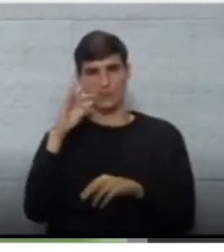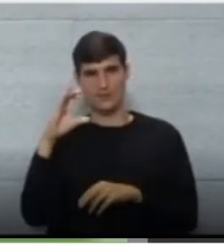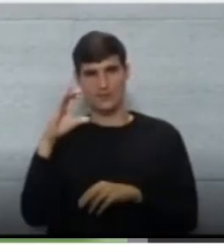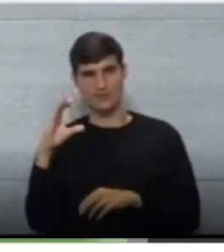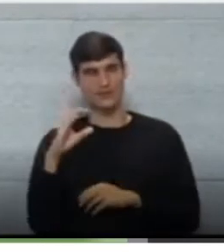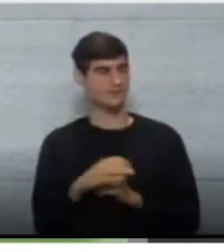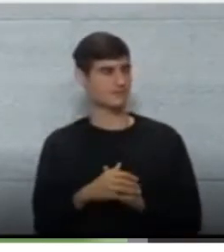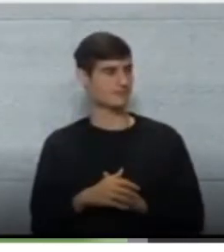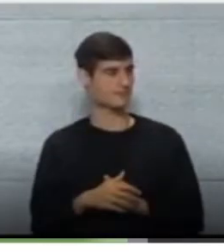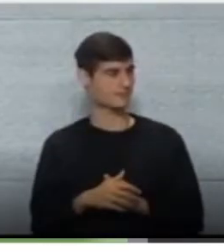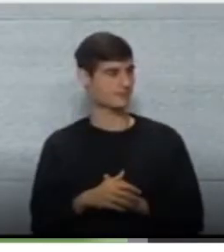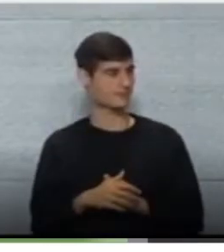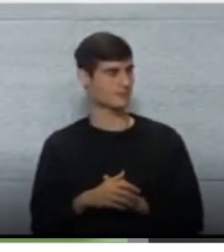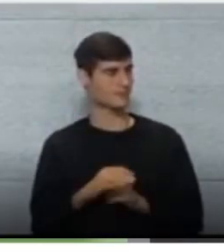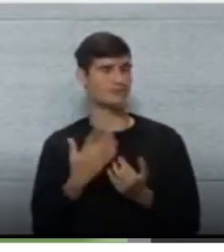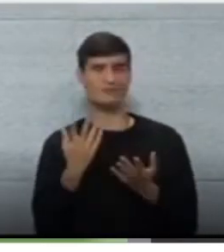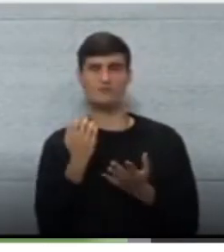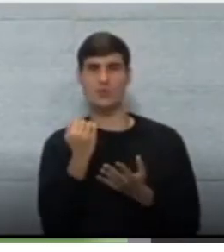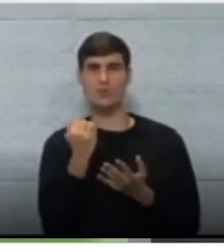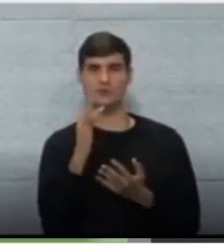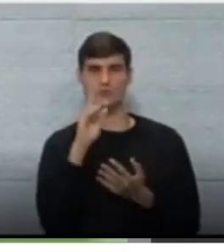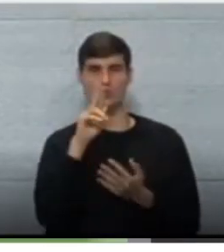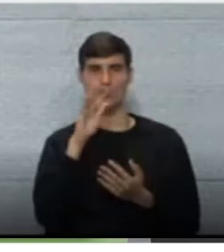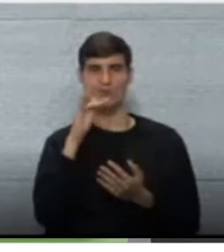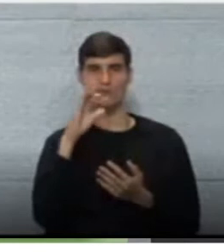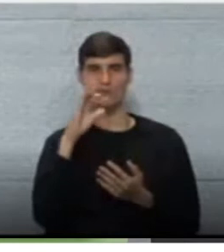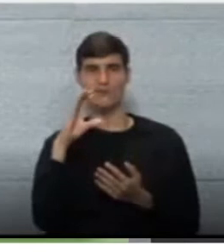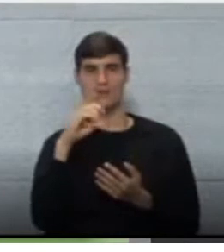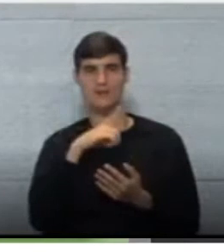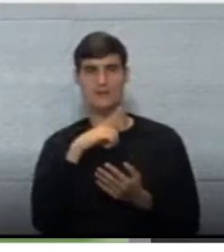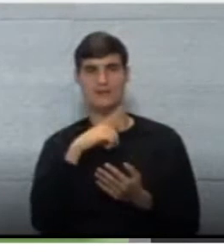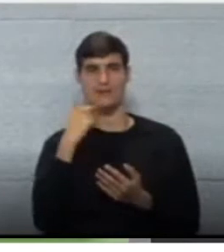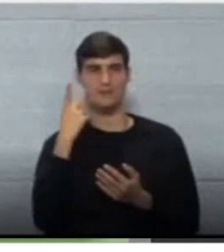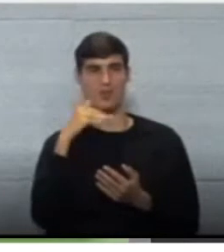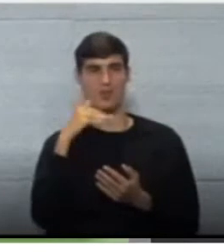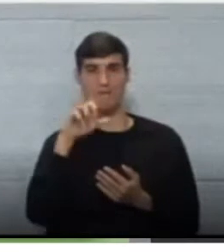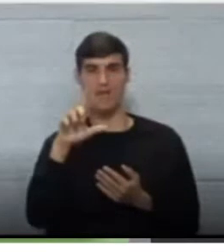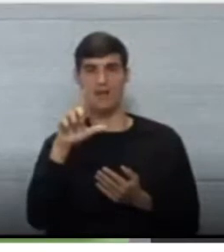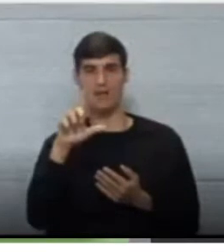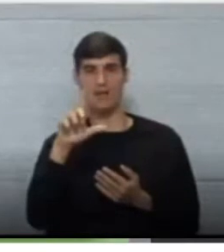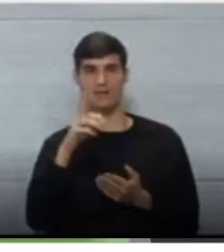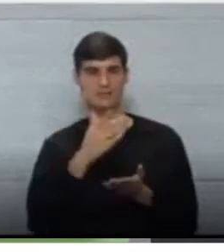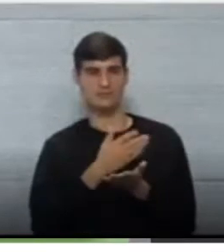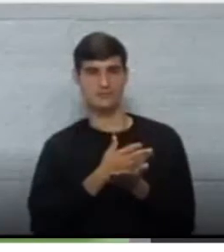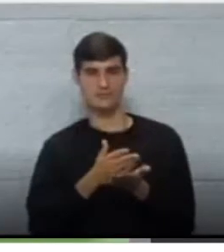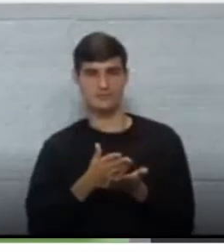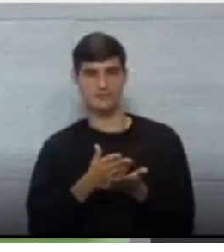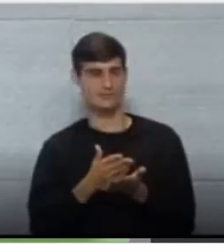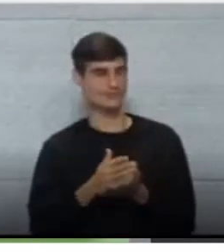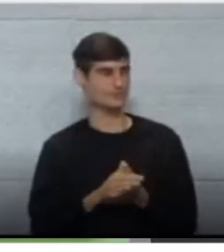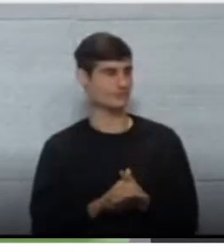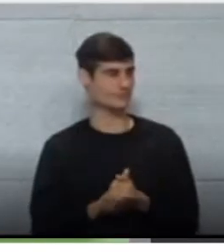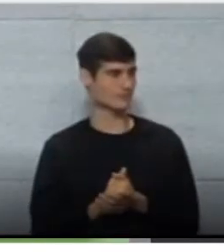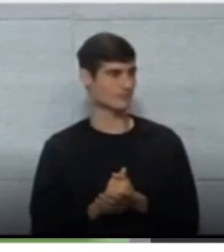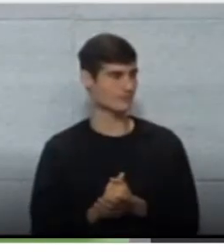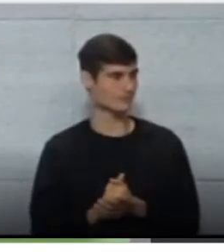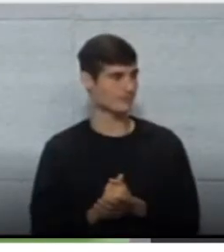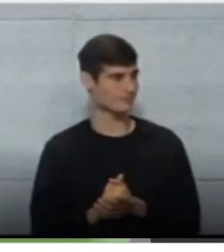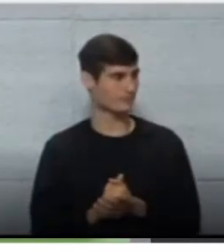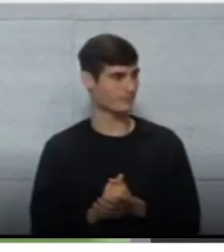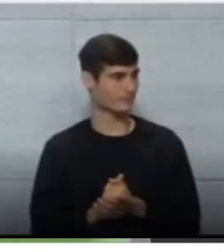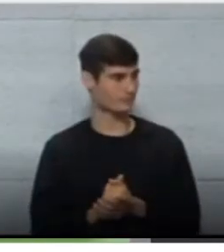colônia. Então, quantas dessas bactérias ativas a gente tem por ml da nossa amostra inicial? Então, para